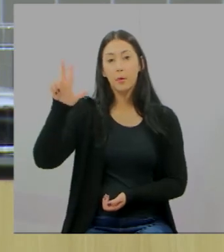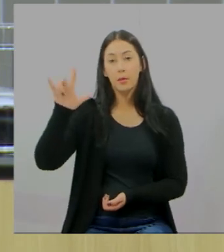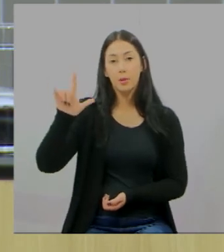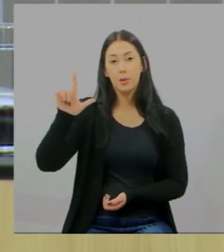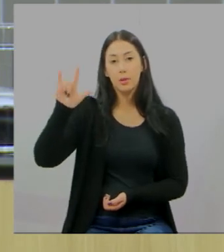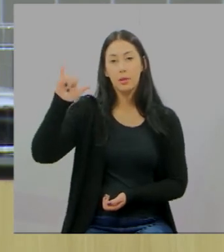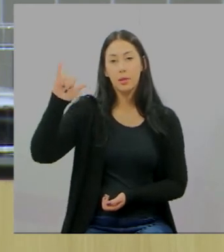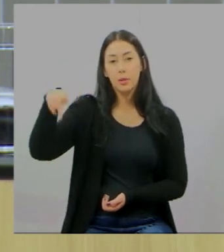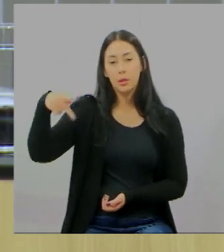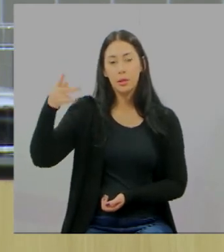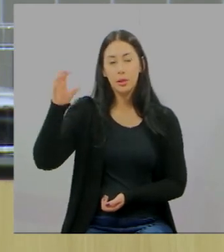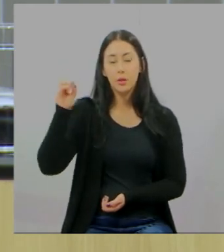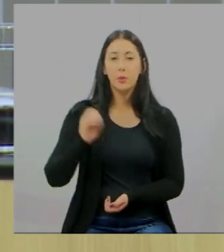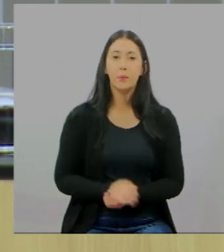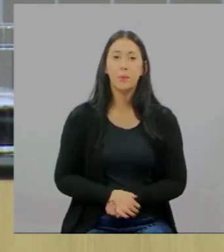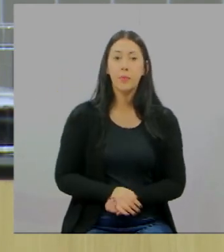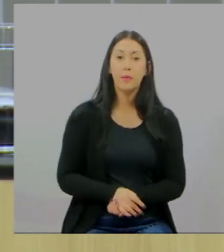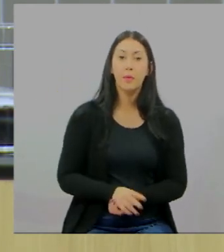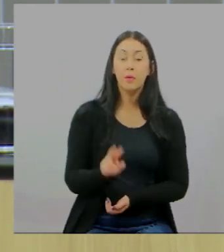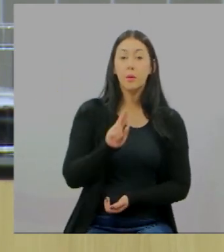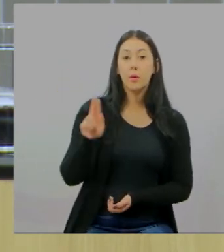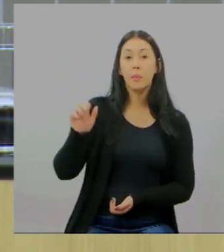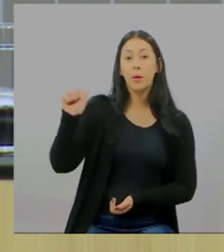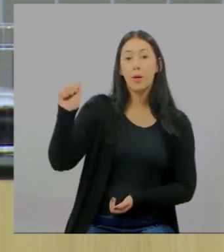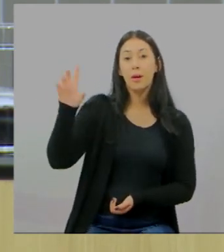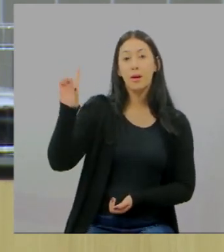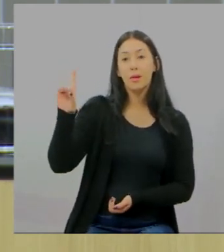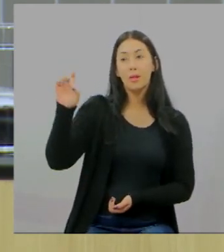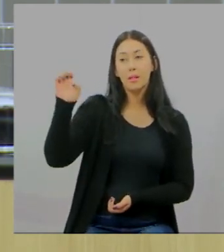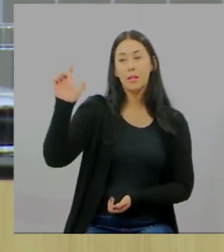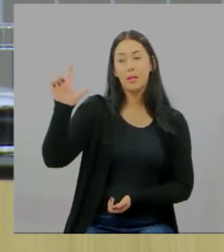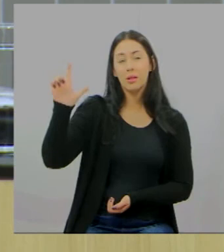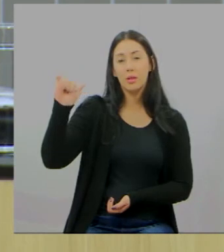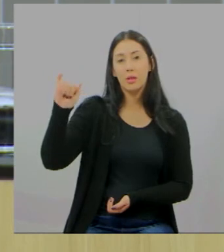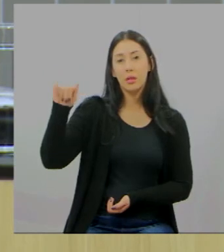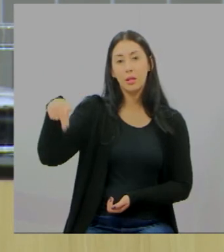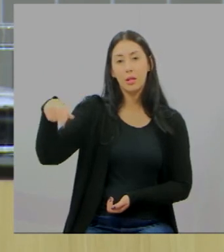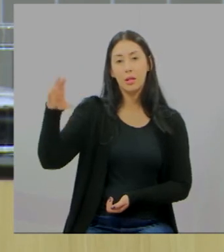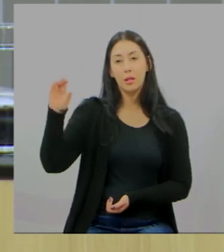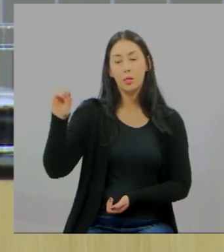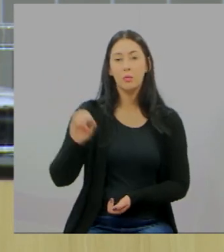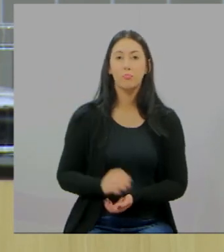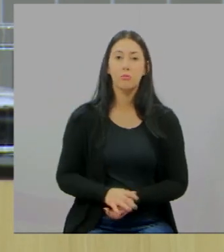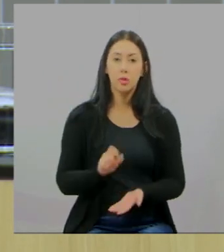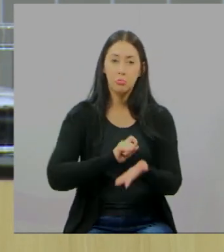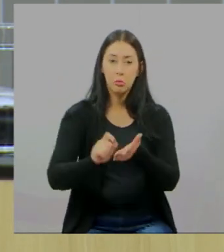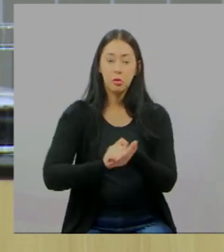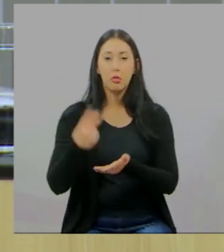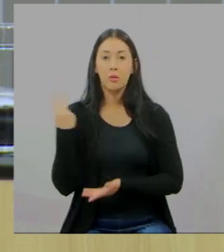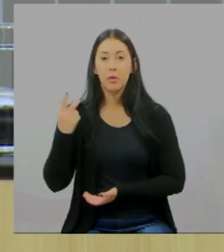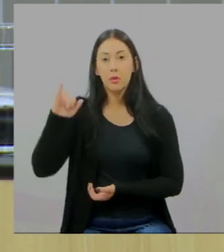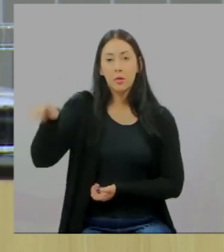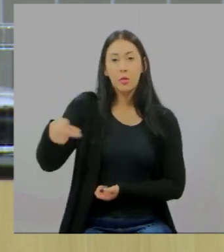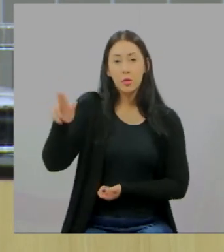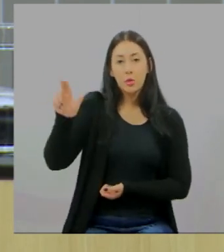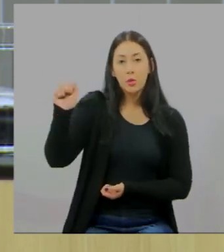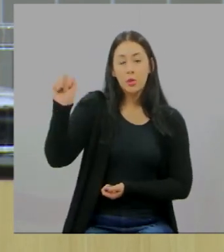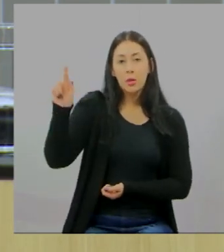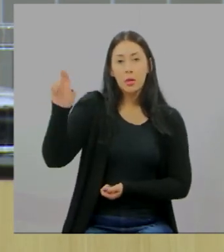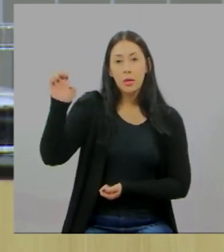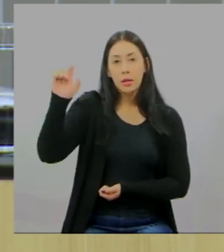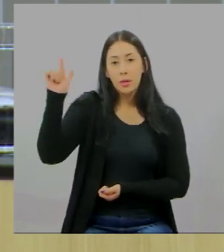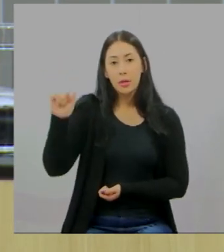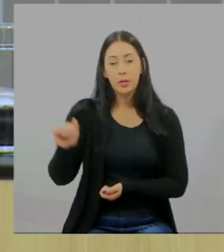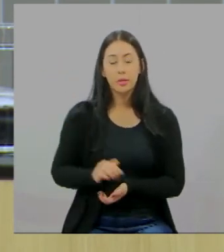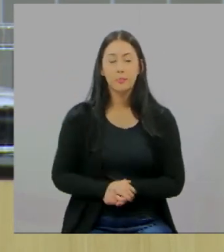Votos de pesar de Avelino Gonçalves, formulado pelo vereador Juarez Araújo.